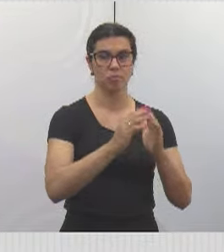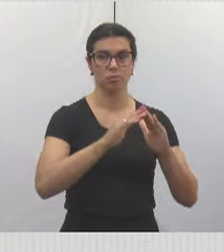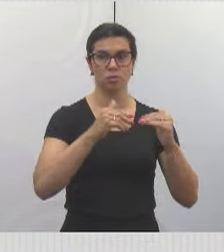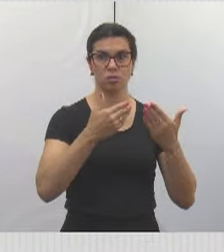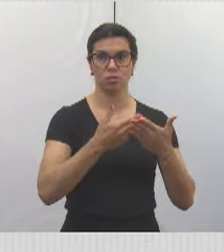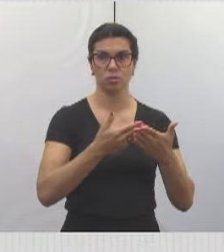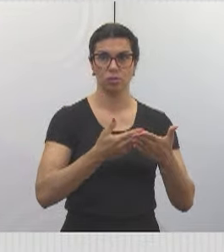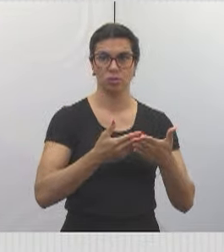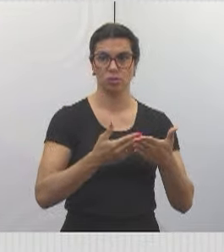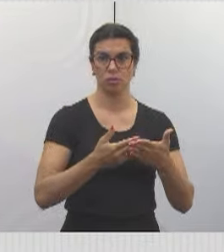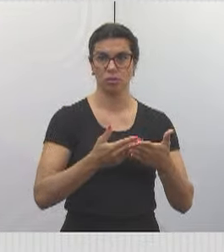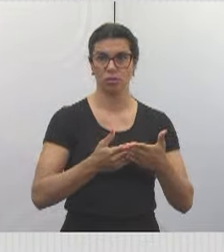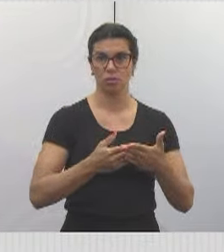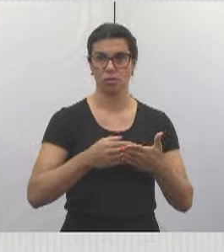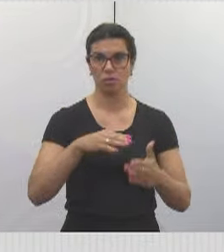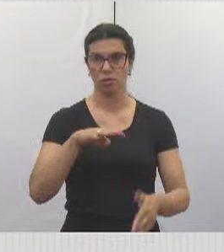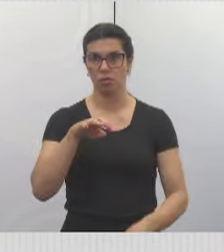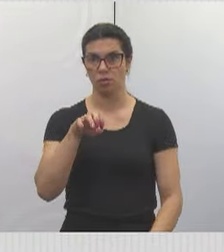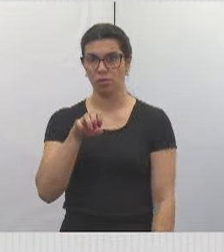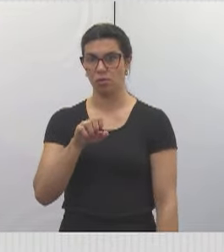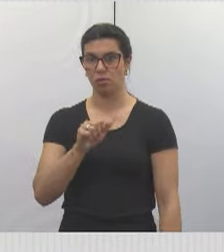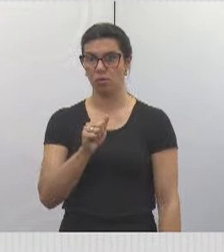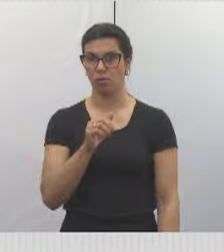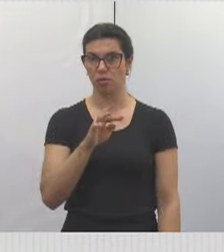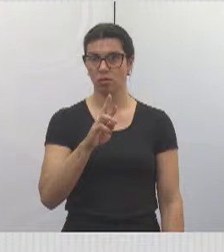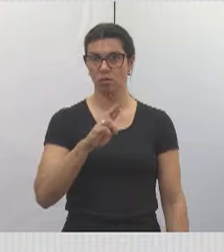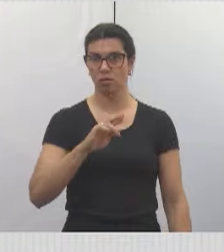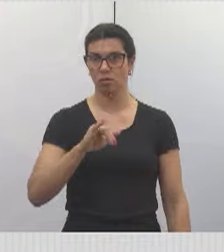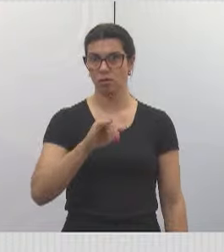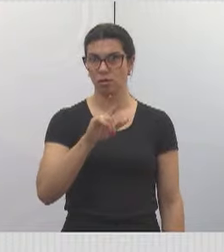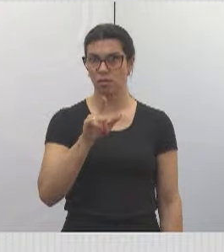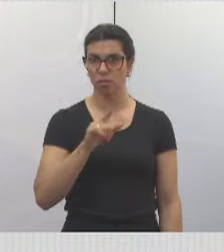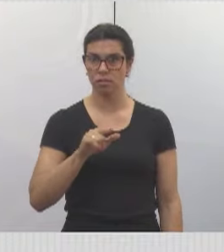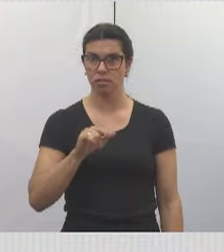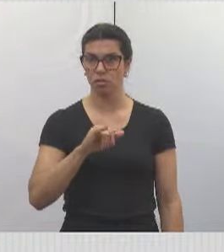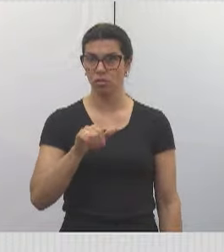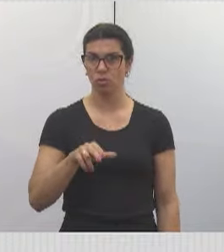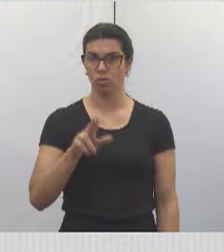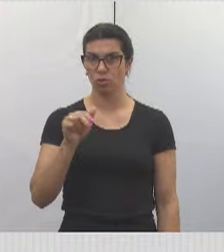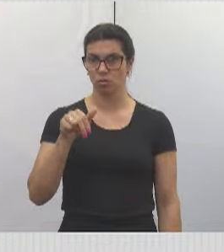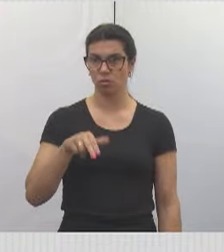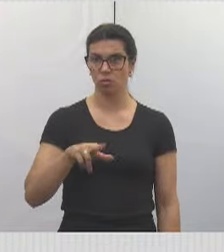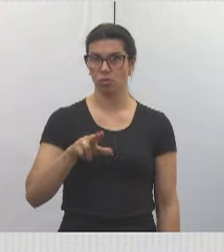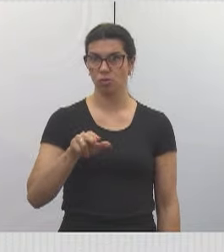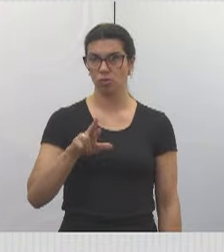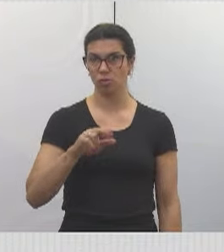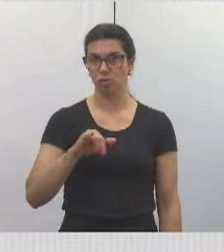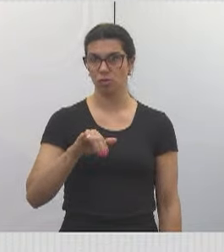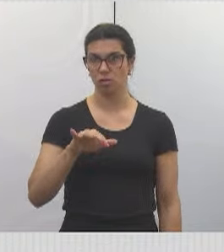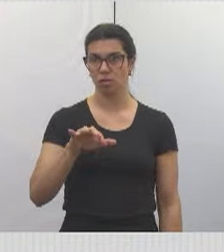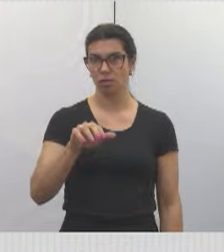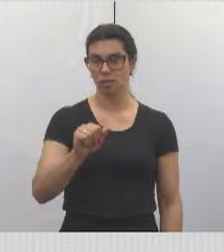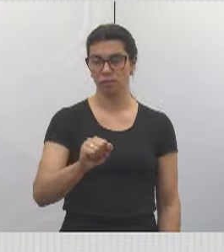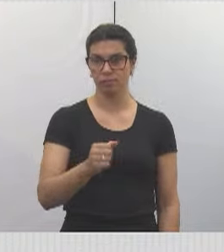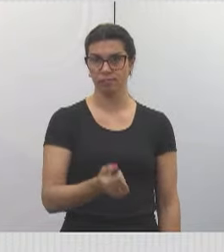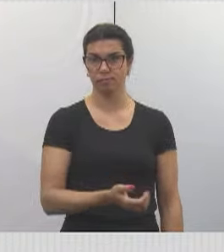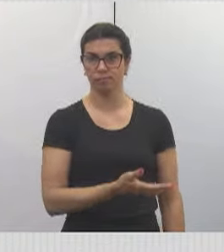Junqueira, lá com também a Ruth Cardoso. Agora, como é que ficou